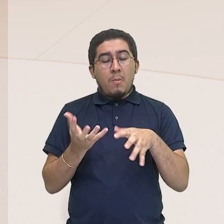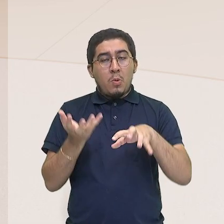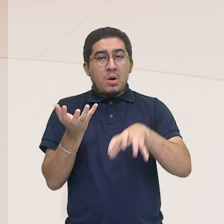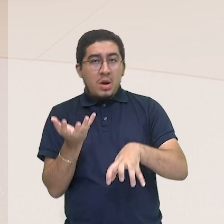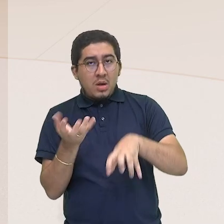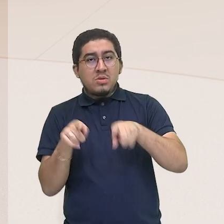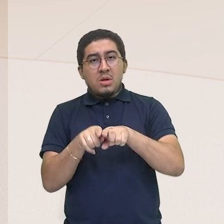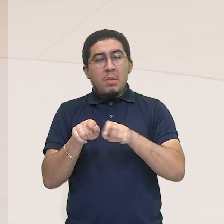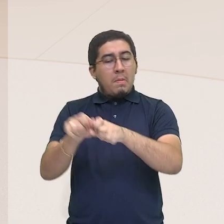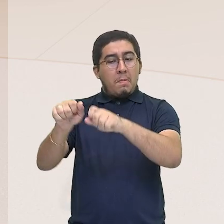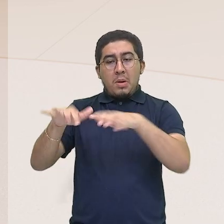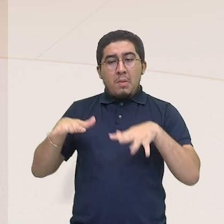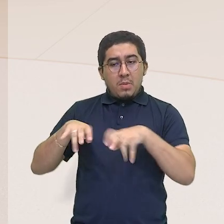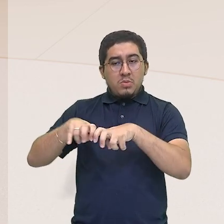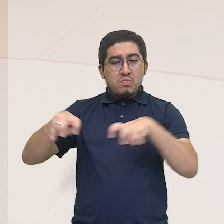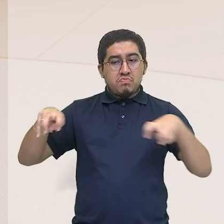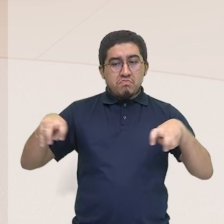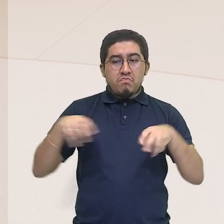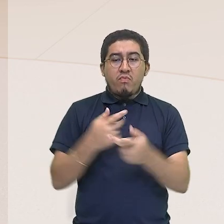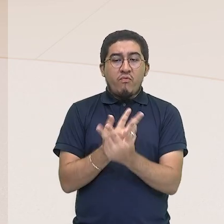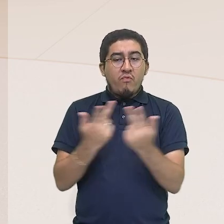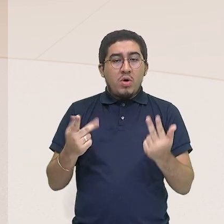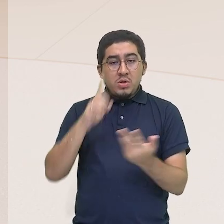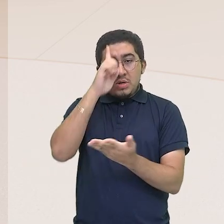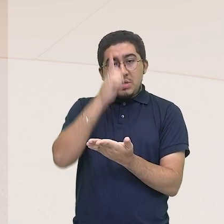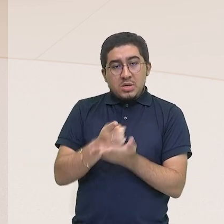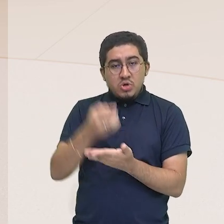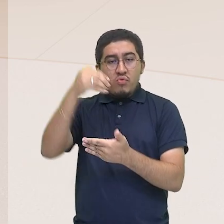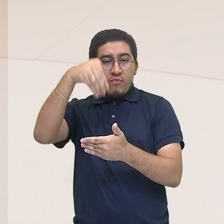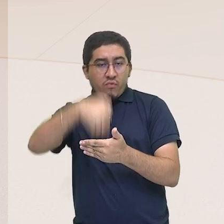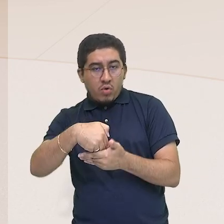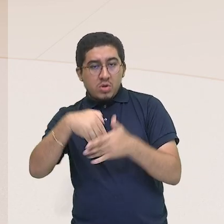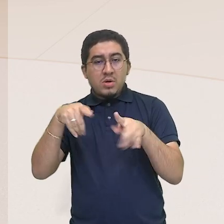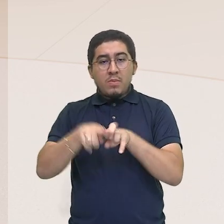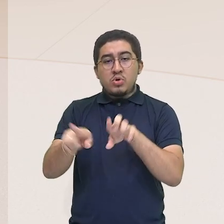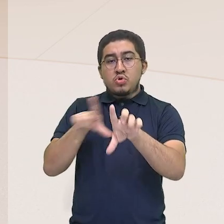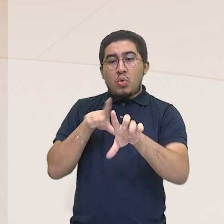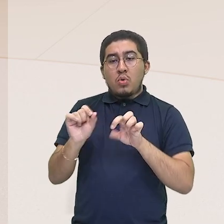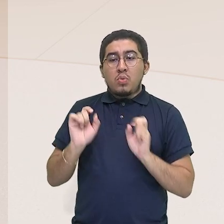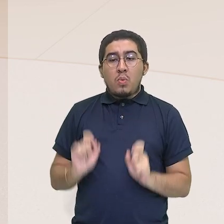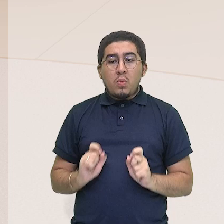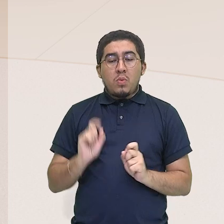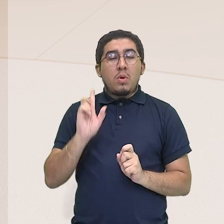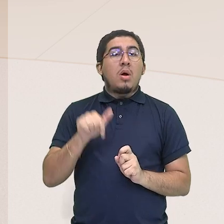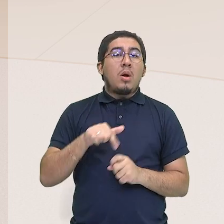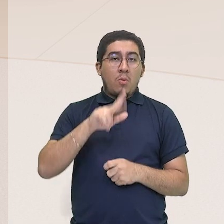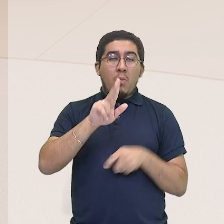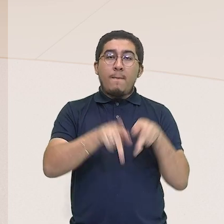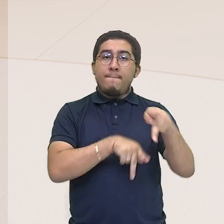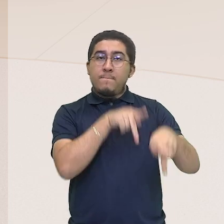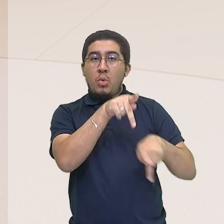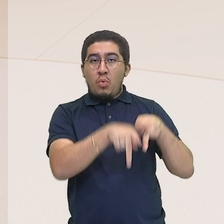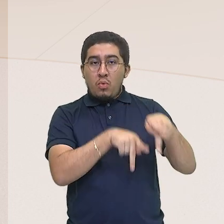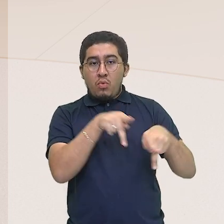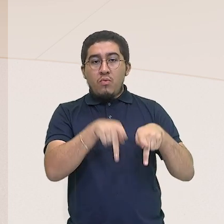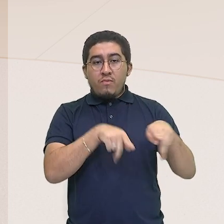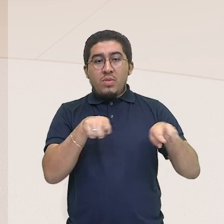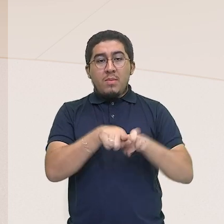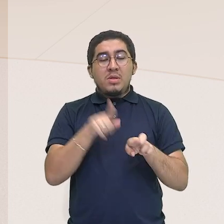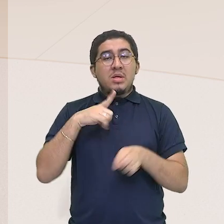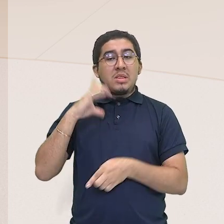parlamento, quem decide, quem vota, quem escolhe é o povo, que são os